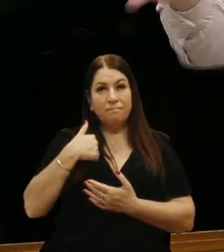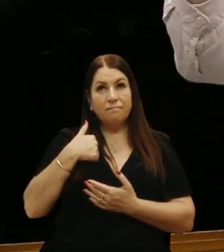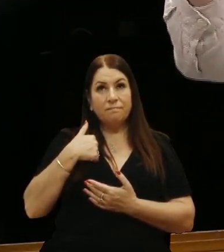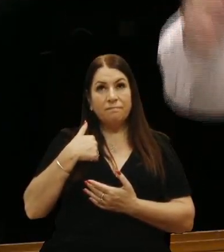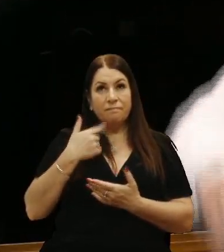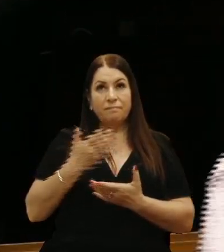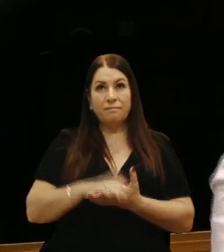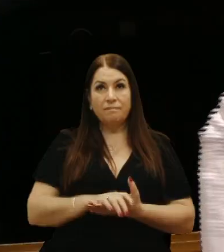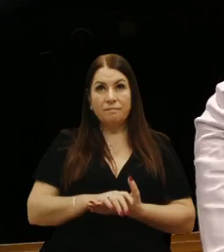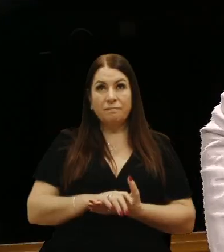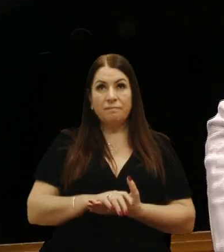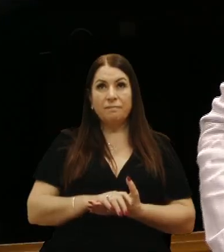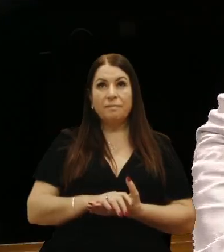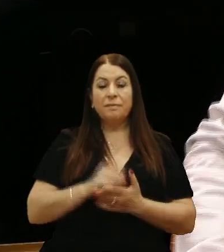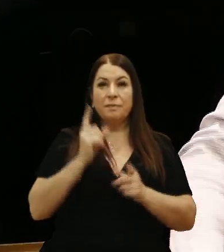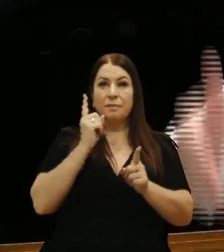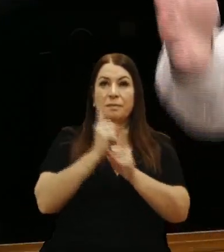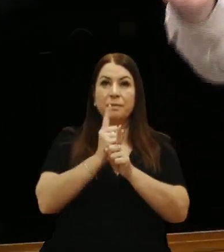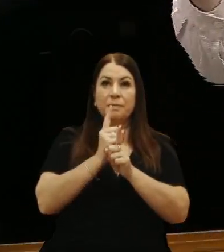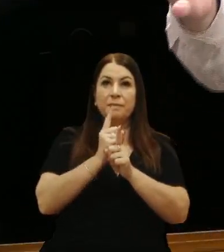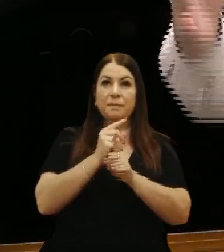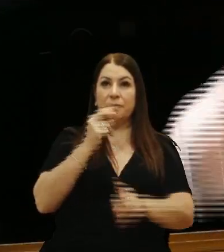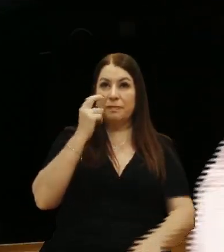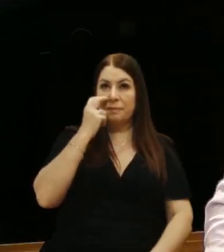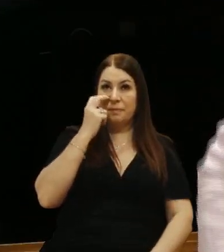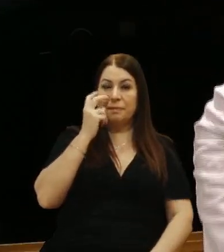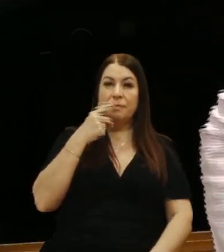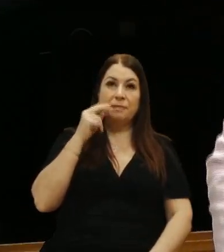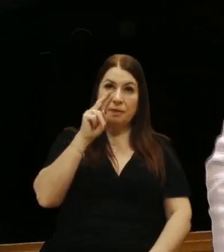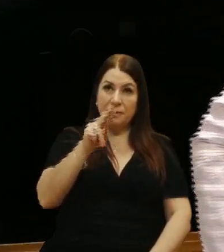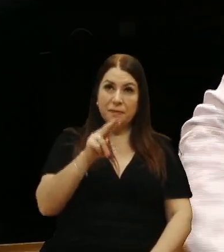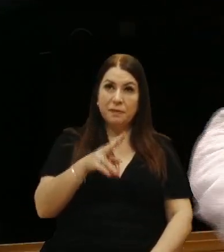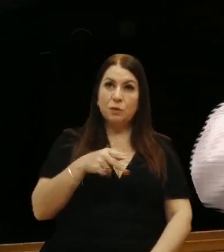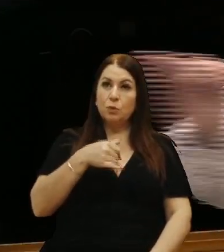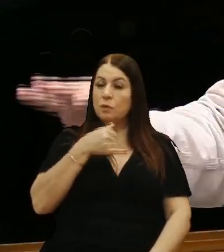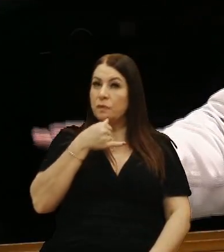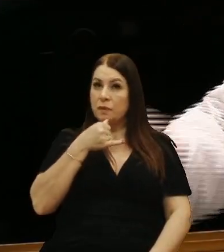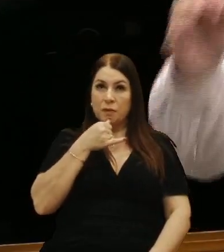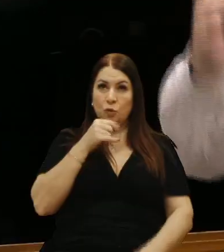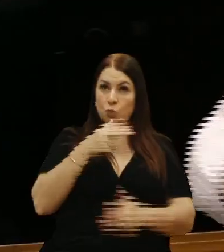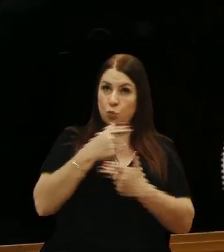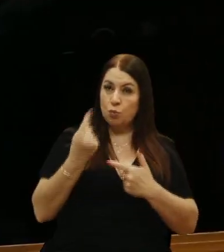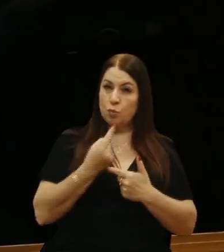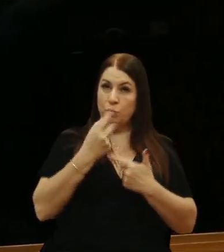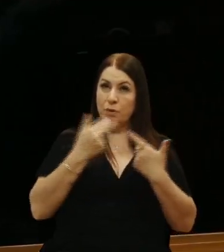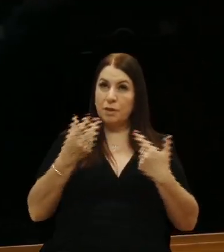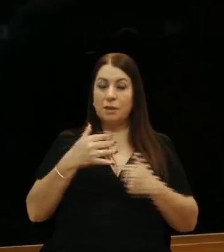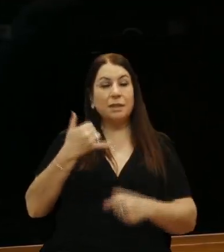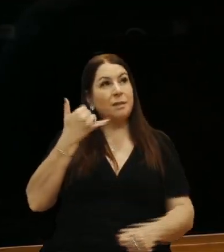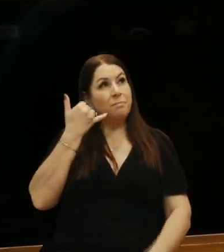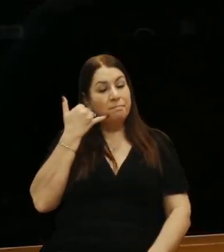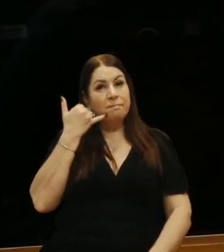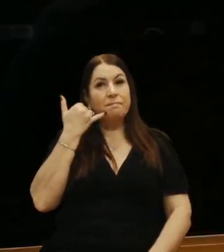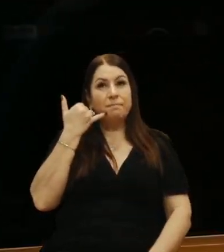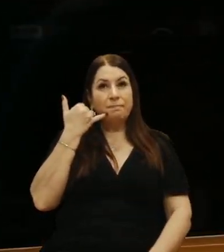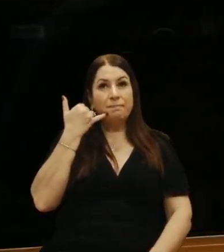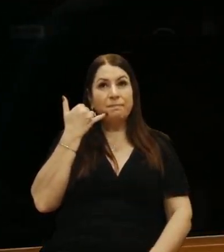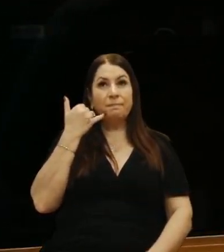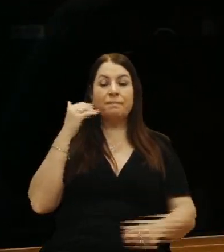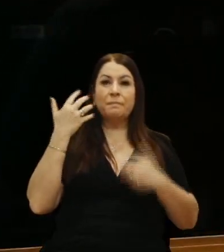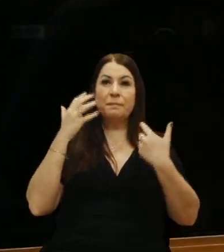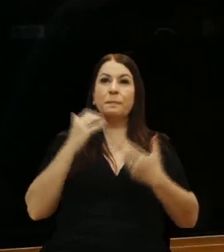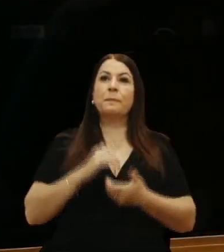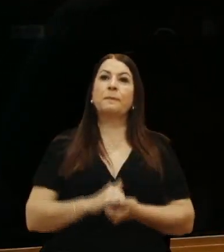Encontrei a vereadora Andressa Malman na entrada, e obviamente a senhora viu que eu estava triste, porque a única coisa que eu queria era que ela me ligasse para me dar